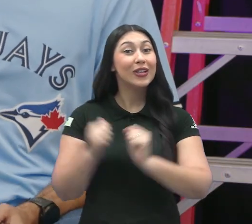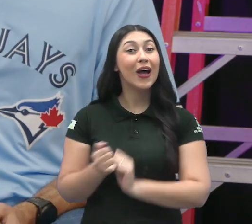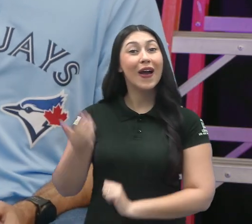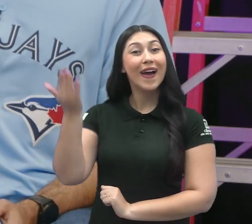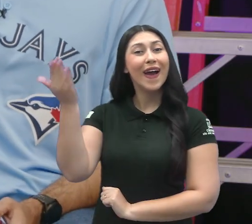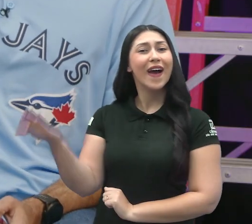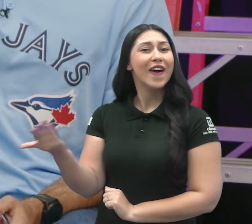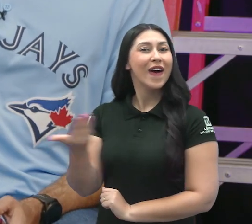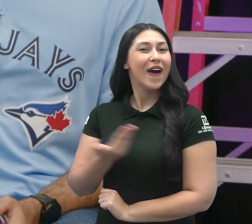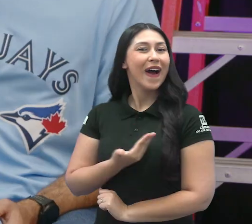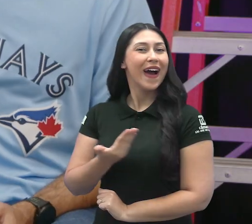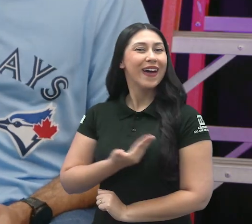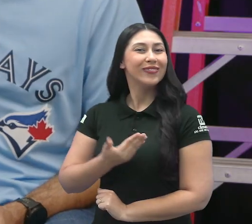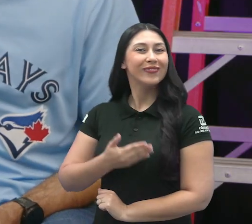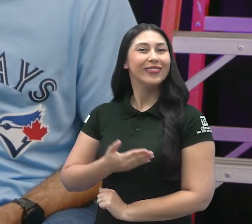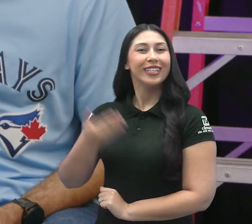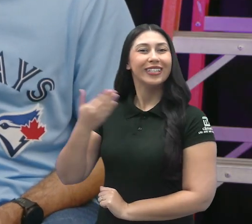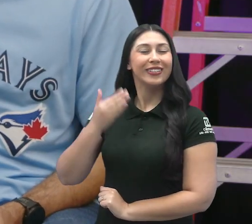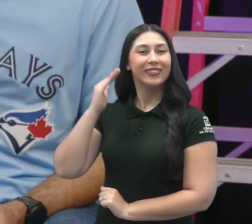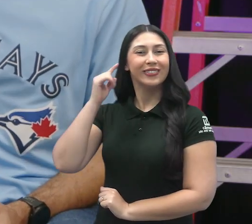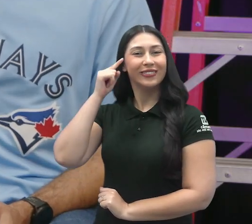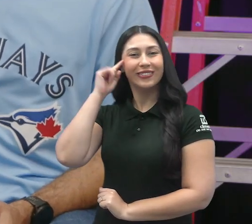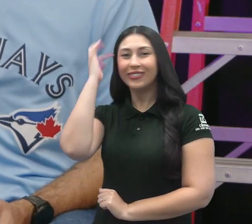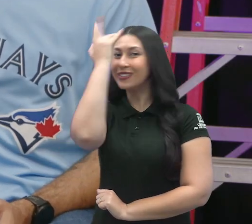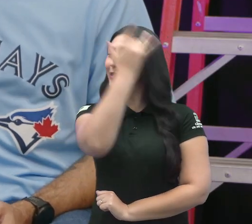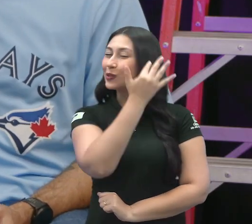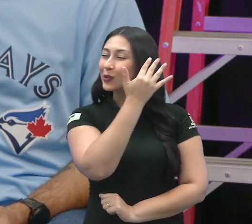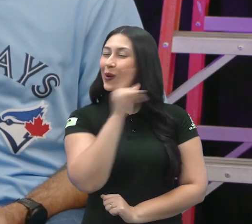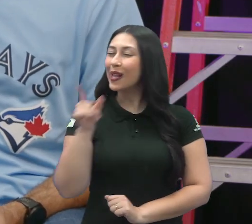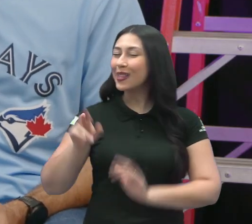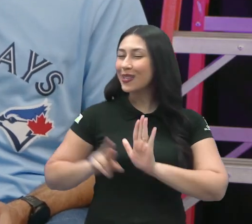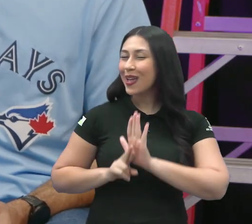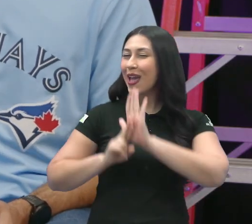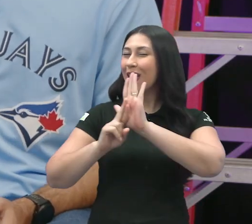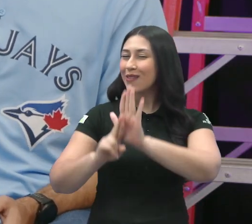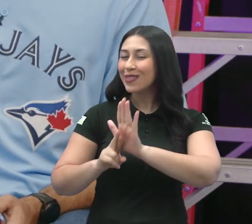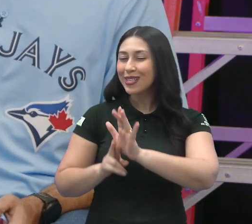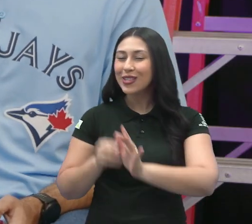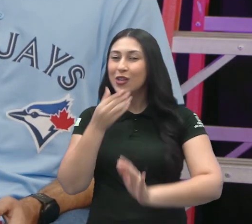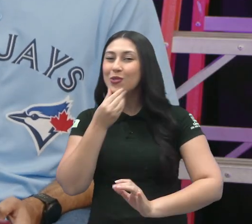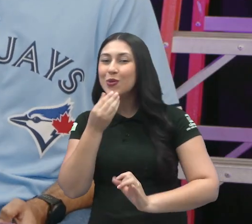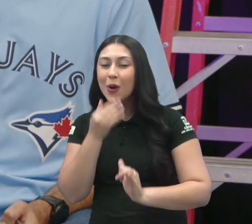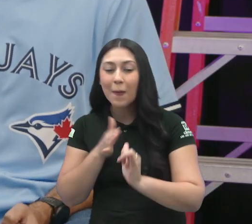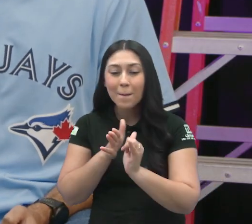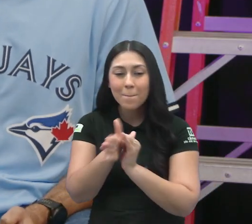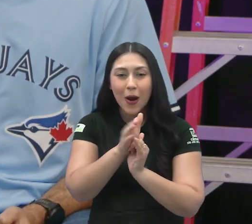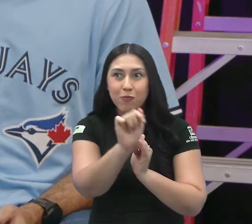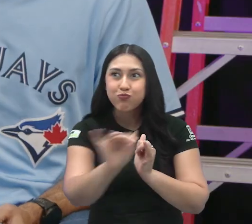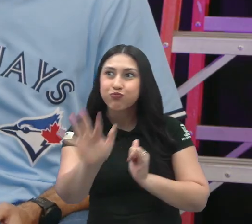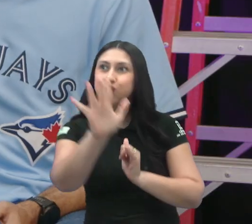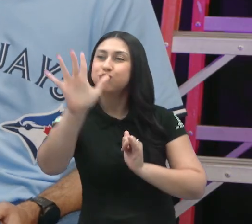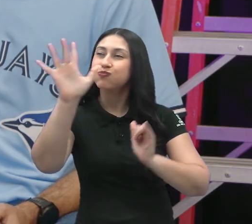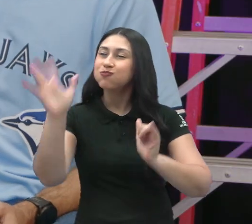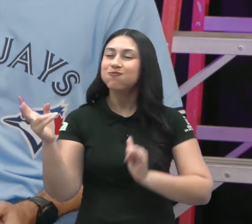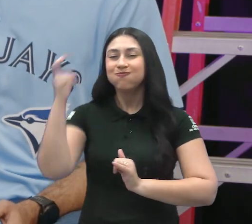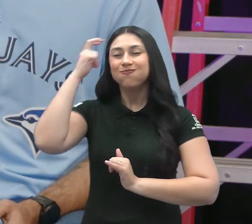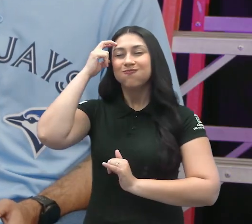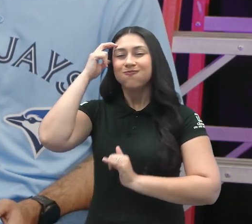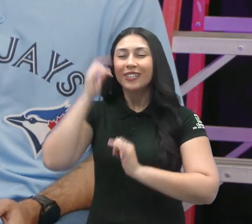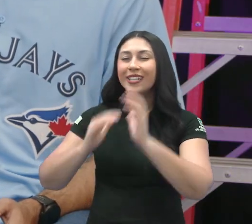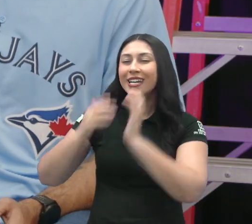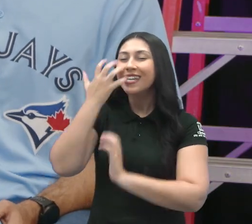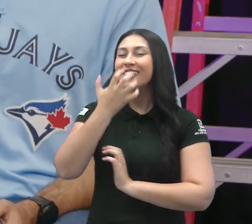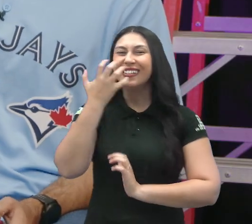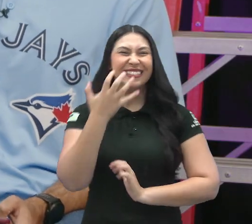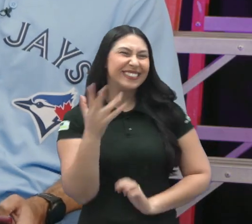meu grande amigo Eduardo Campos, o nosso querido Aladim, o homem que respira cultura, o cantor da TV Câmara. Tudo bem, Eduardo? Para com isso, fica até